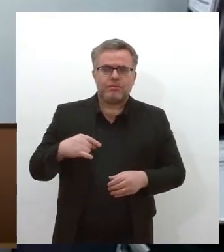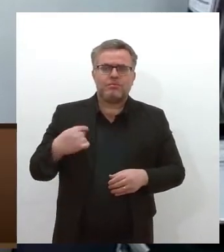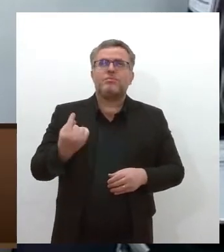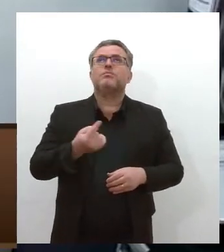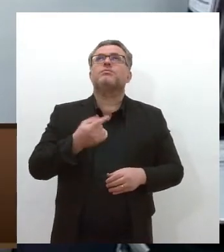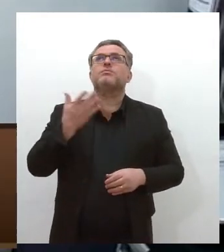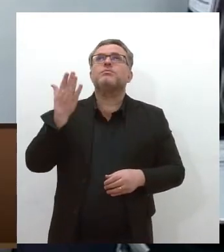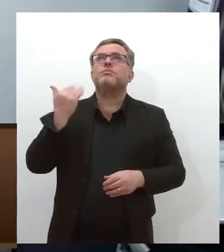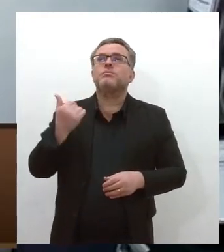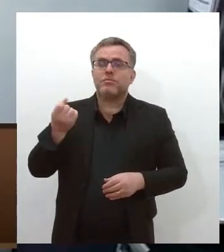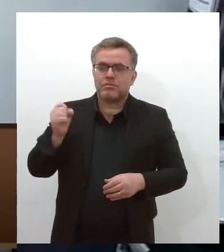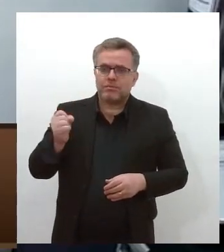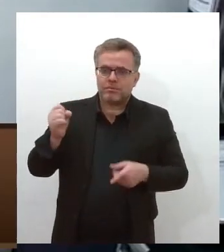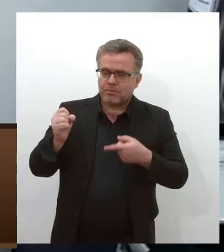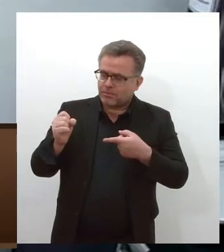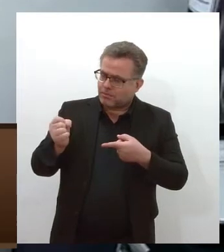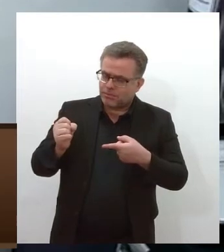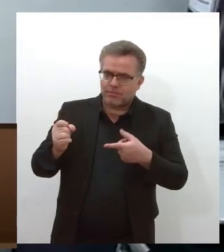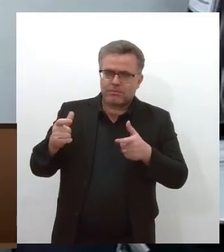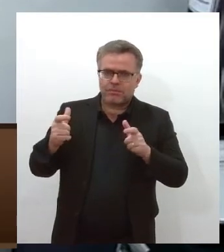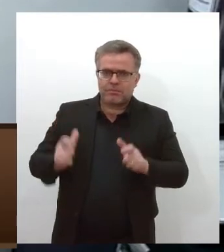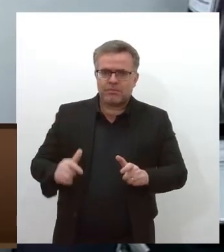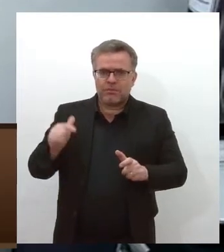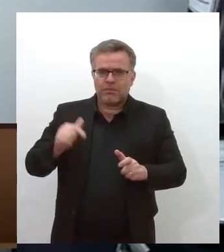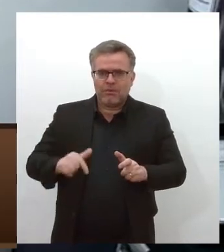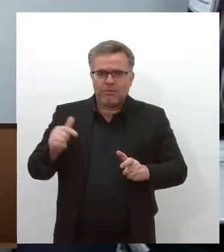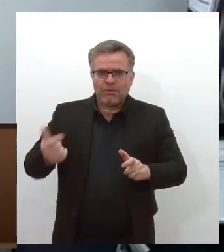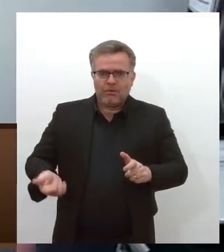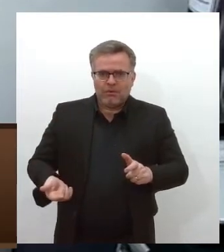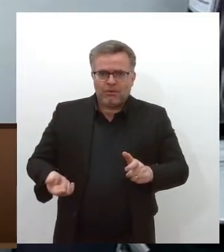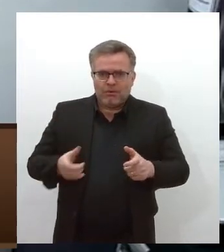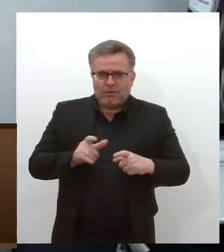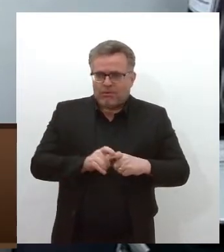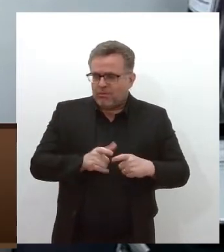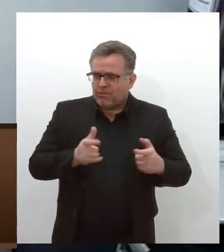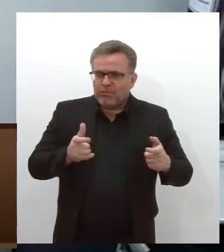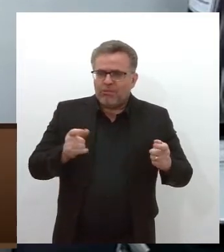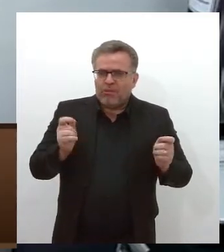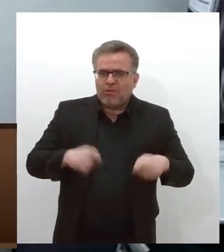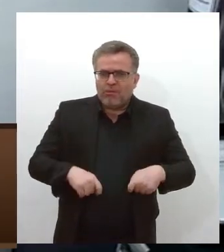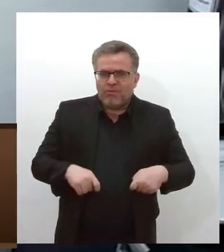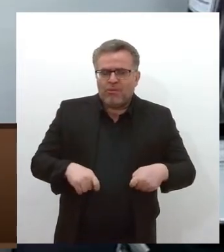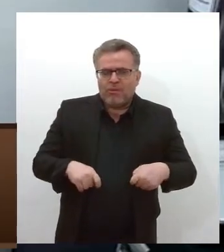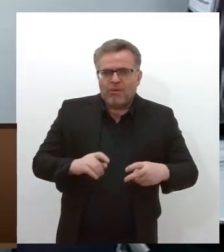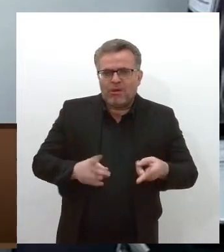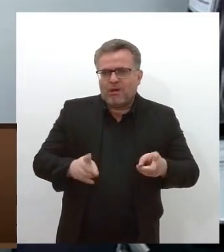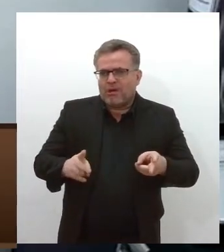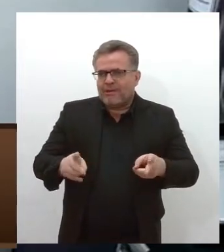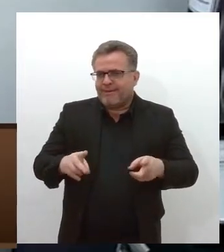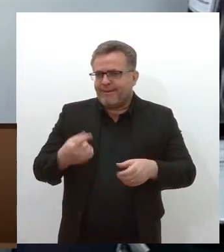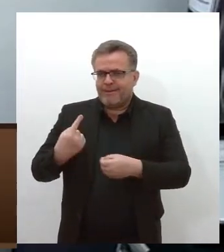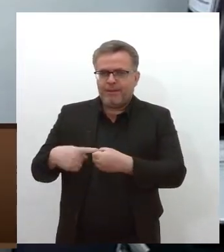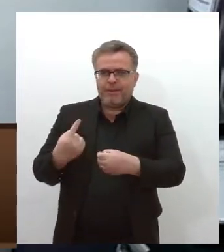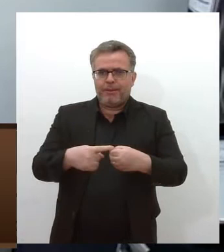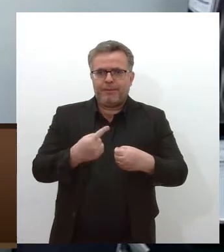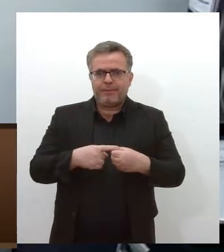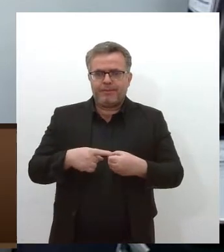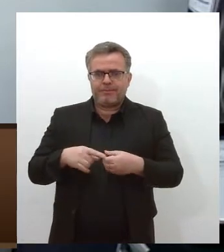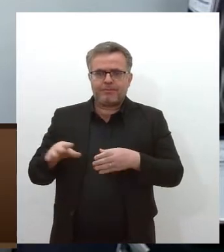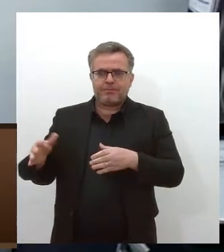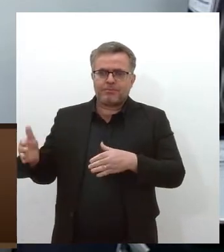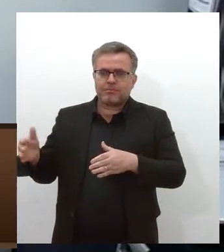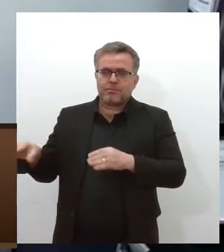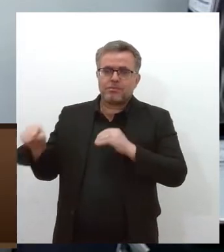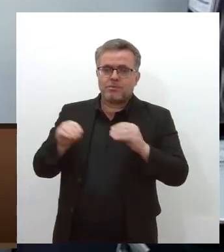supor que boa parte dos eleitos venha da capital ou venha do interior, não nos interessa. O importante é a gente ter em